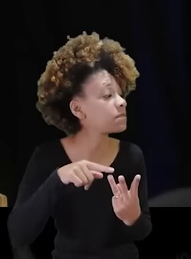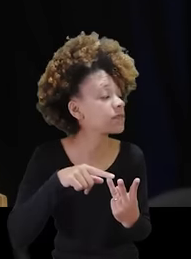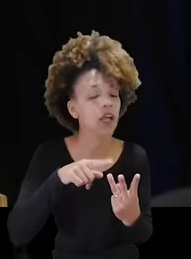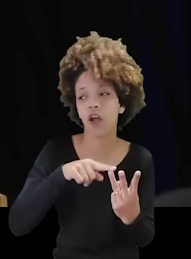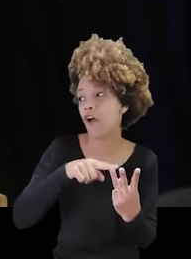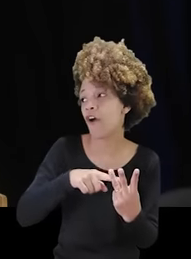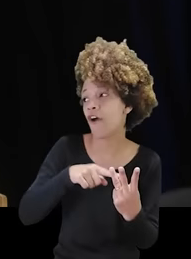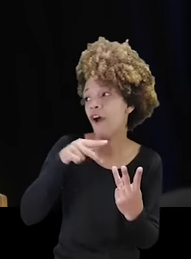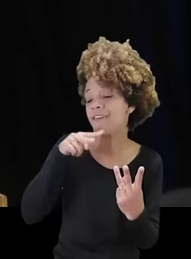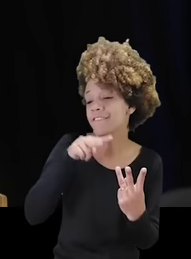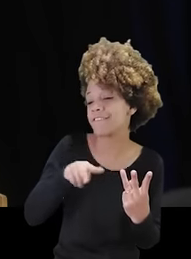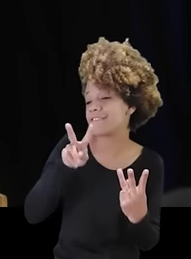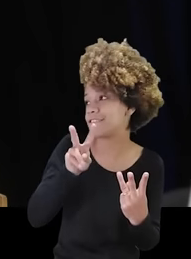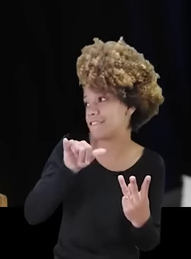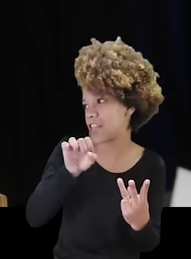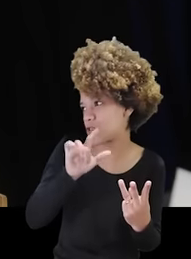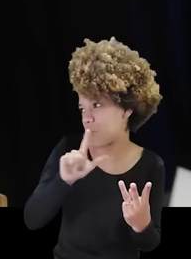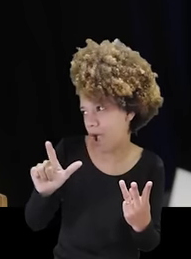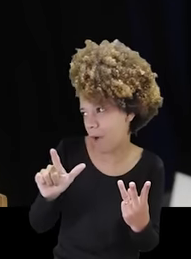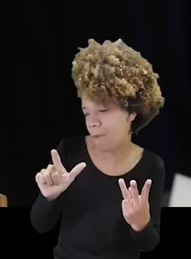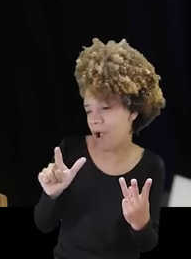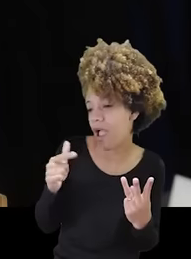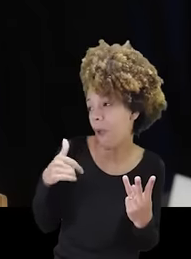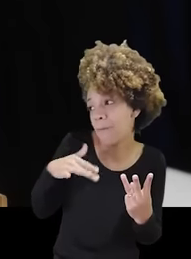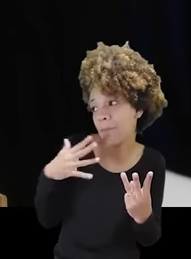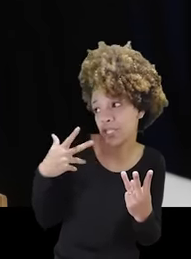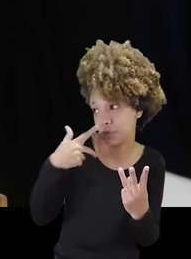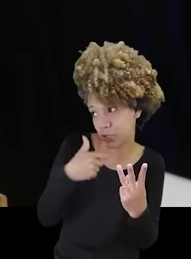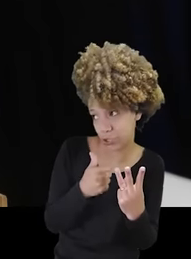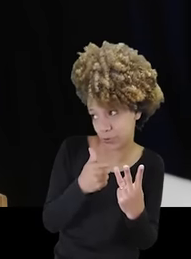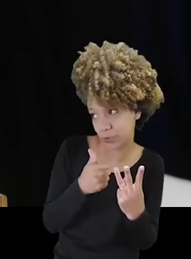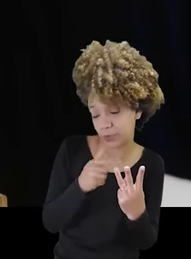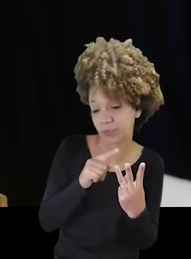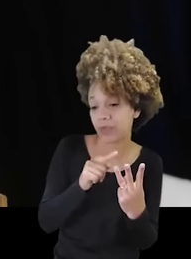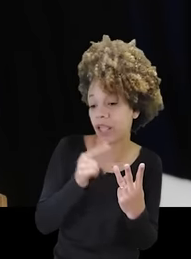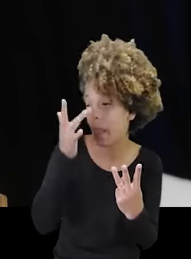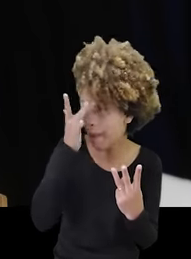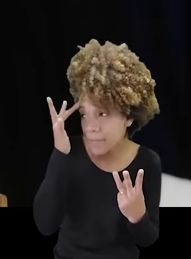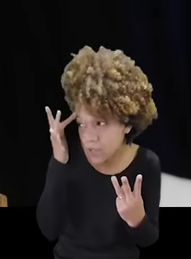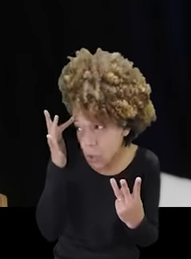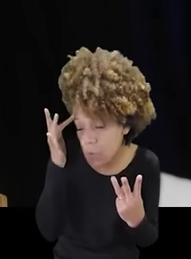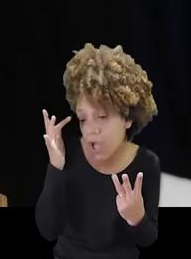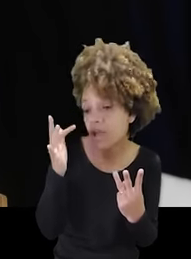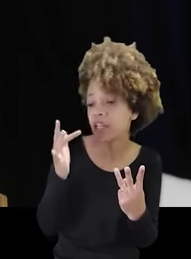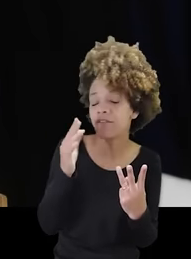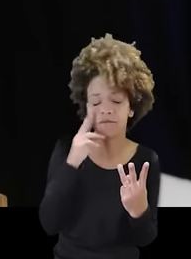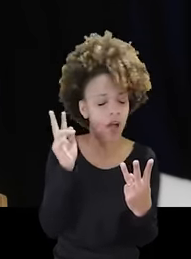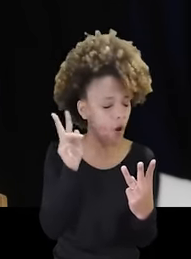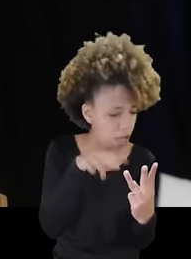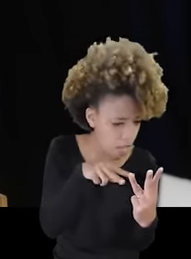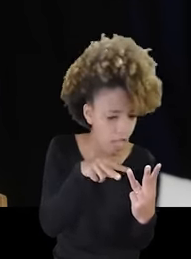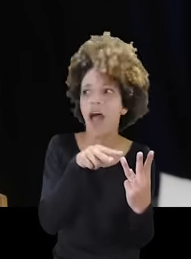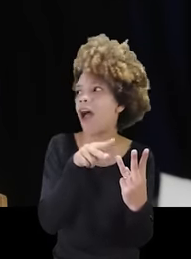o visual o visual As pessoas dizem que é o mais bonito mas não é isso é a pessoa que as pessoas vão bater